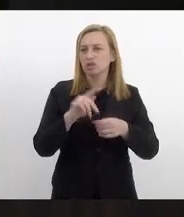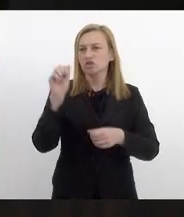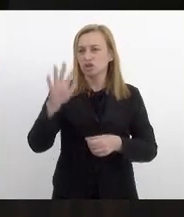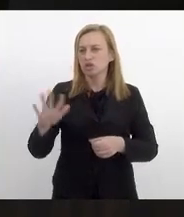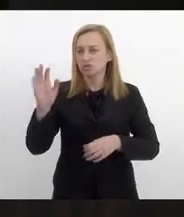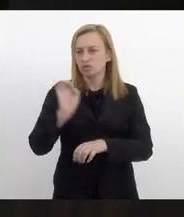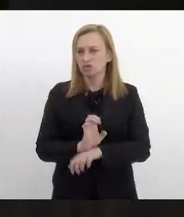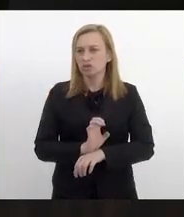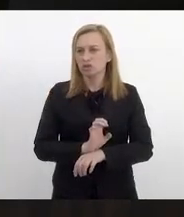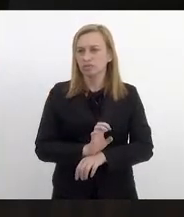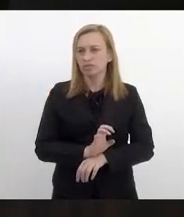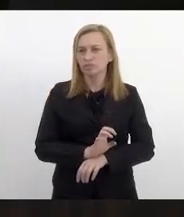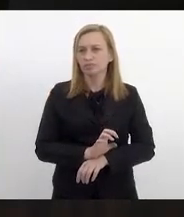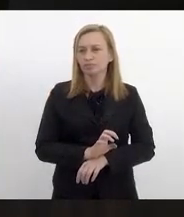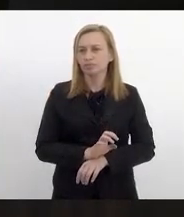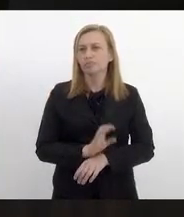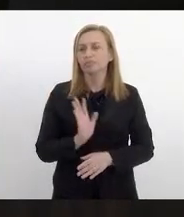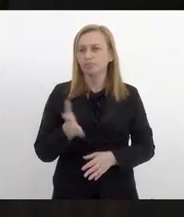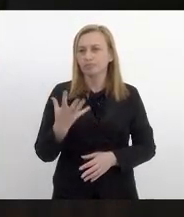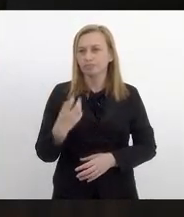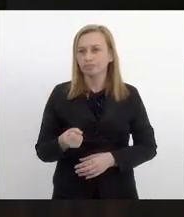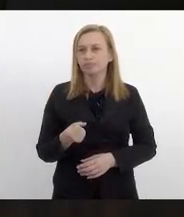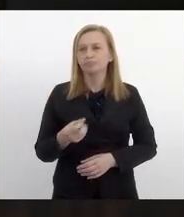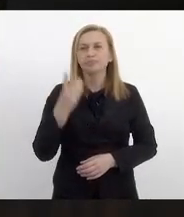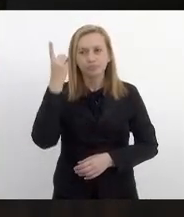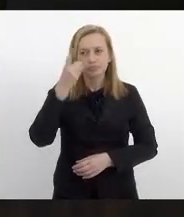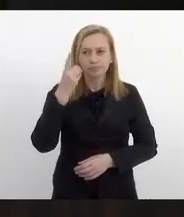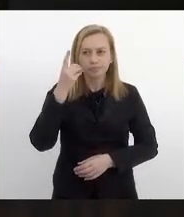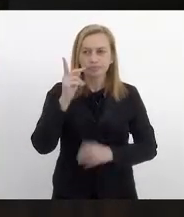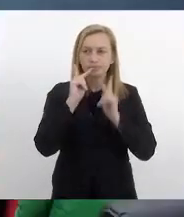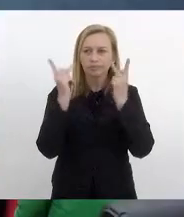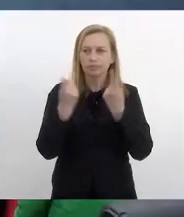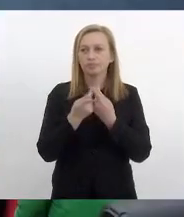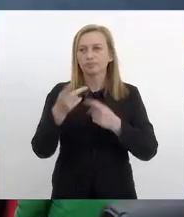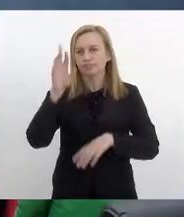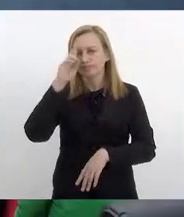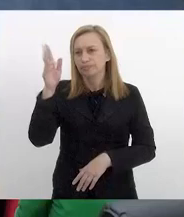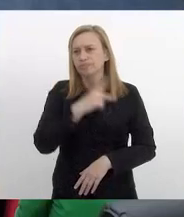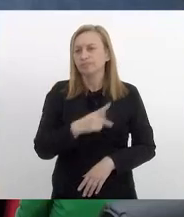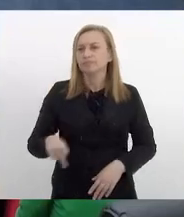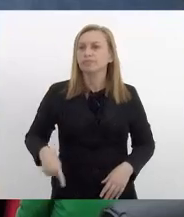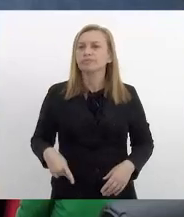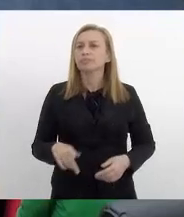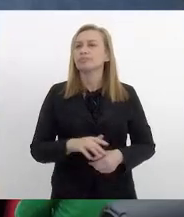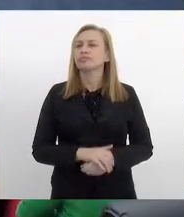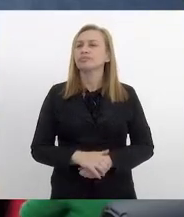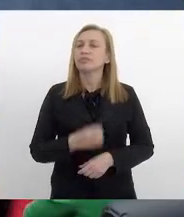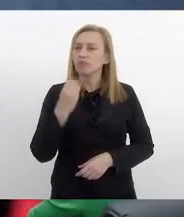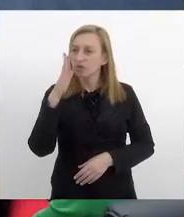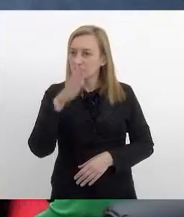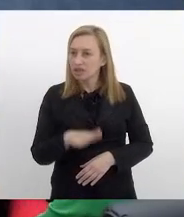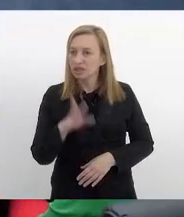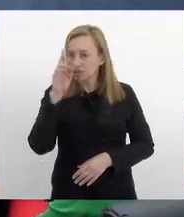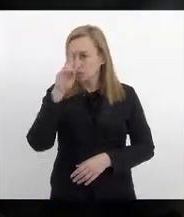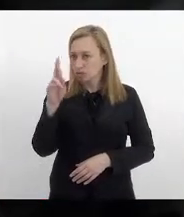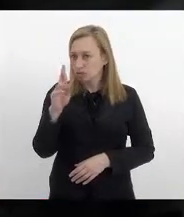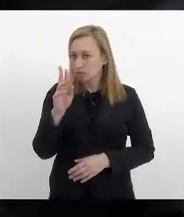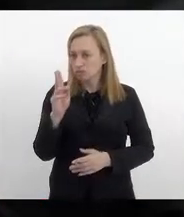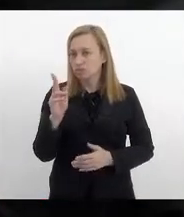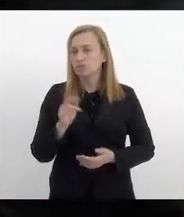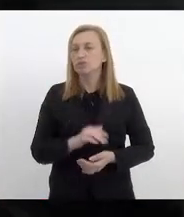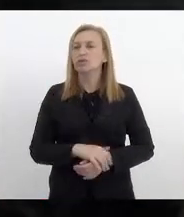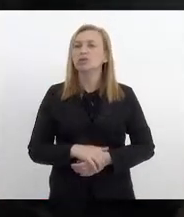Estado. E está acatado. Deputado Vandro. Senhor presidente, boa tarde a todos.